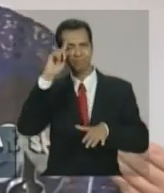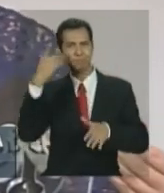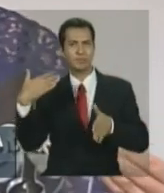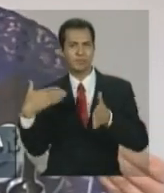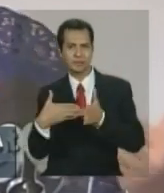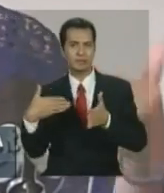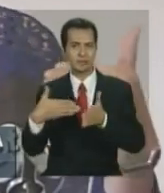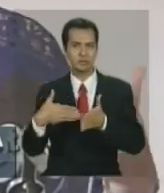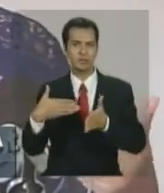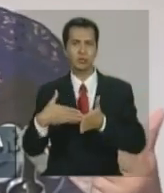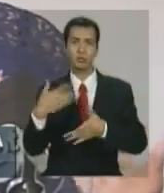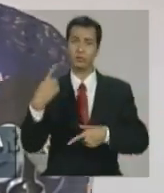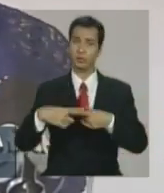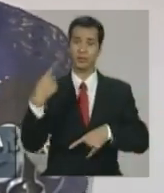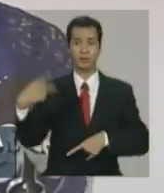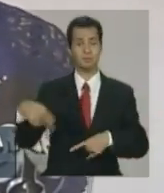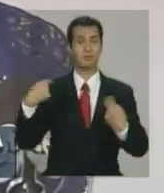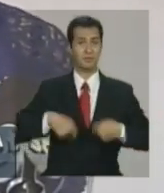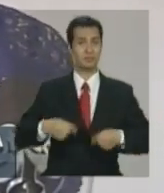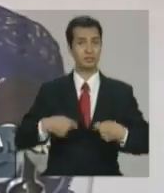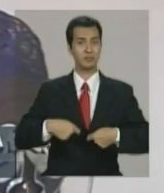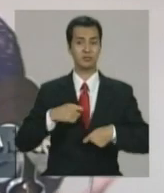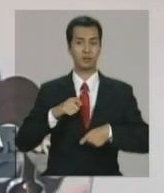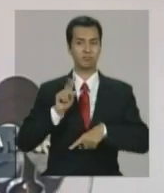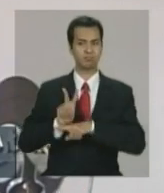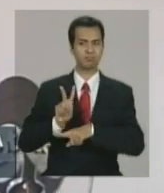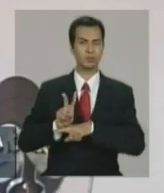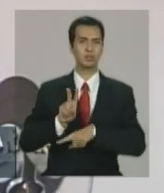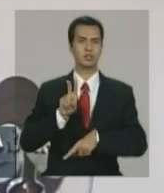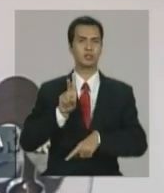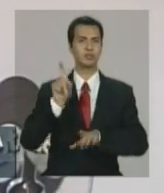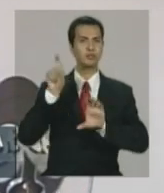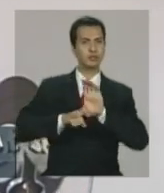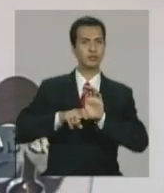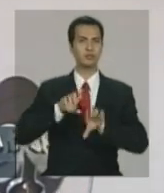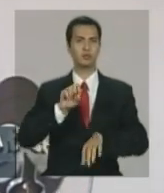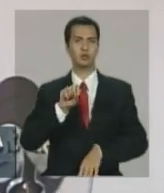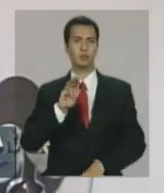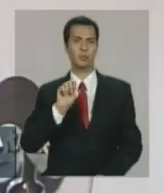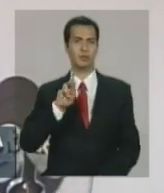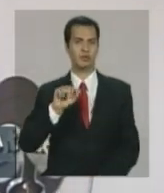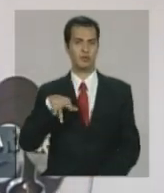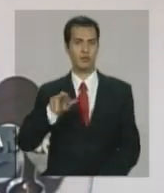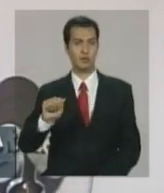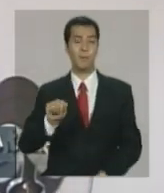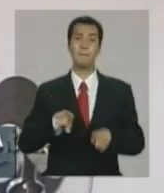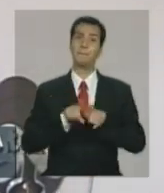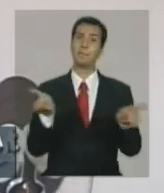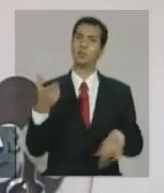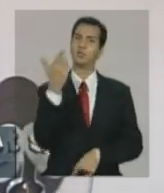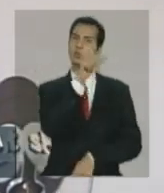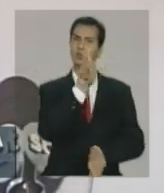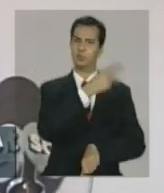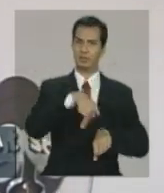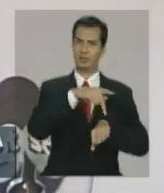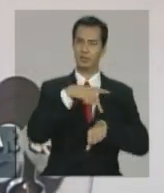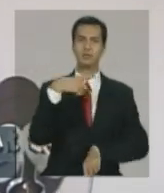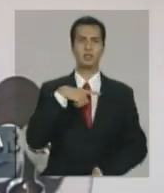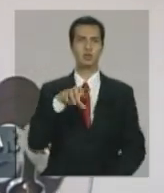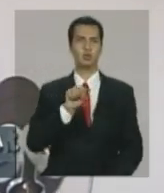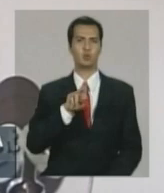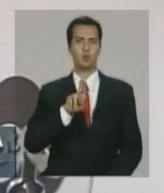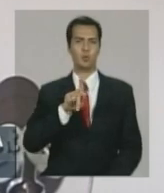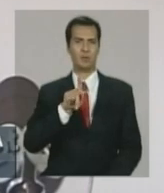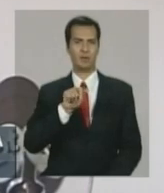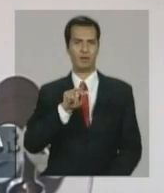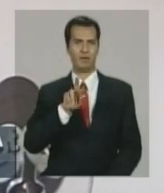girar sua dívida soberana. Mas aqueles países que são superavitários, que tem uma